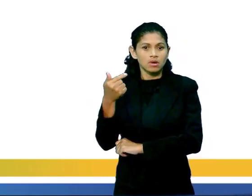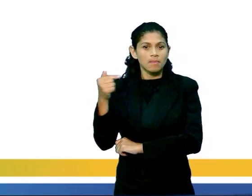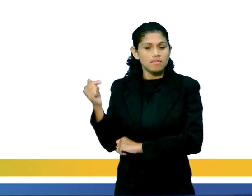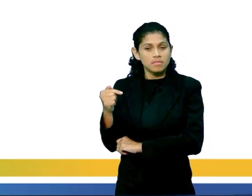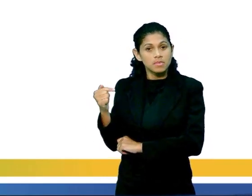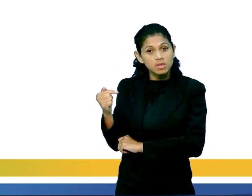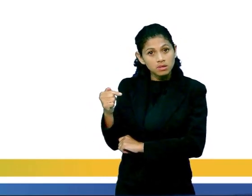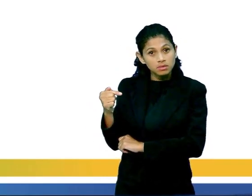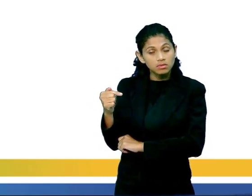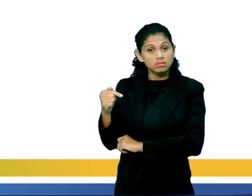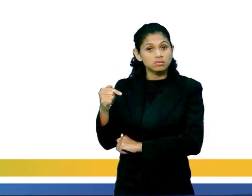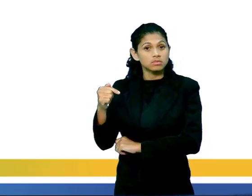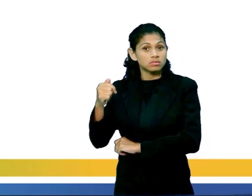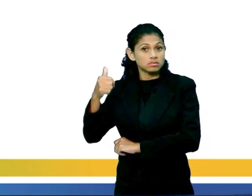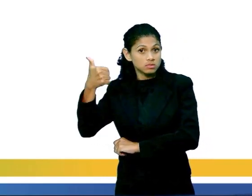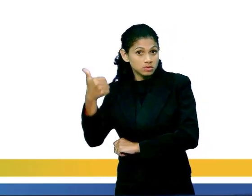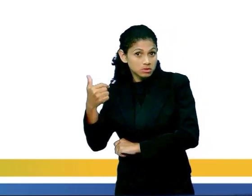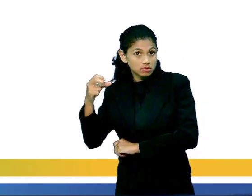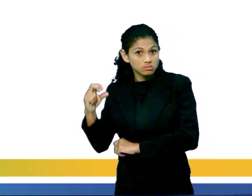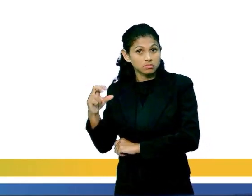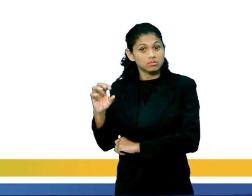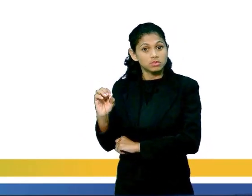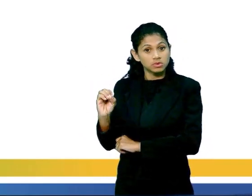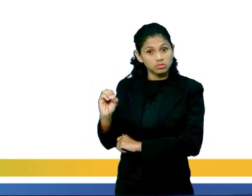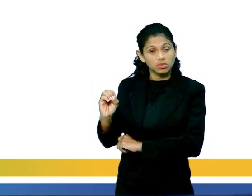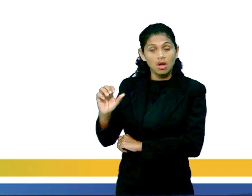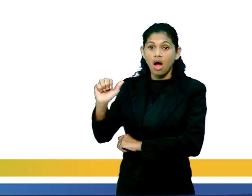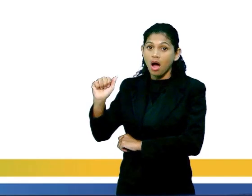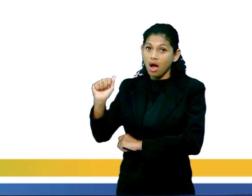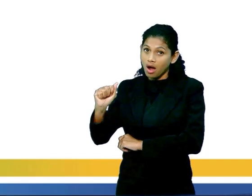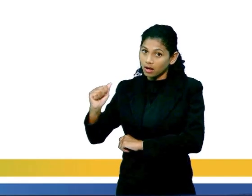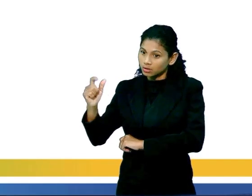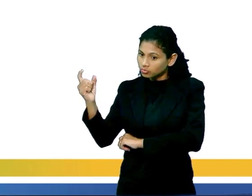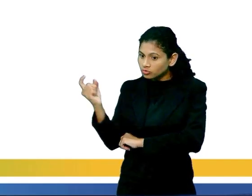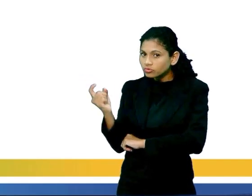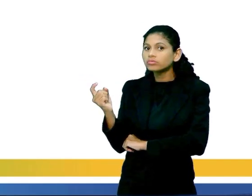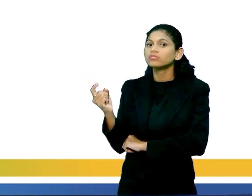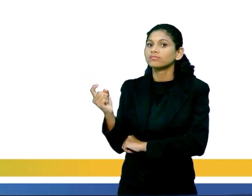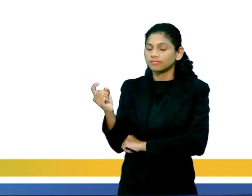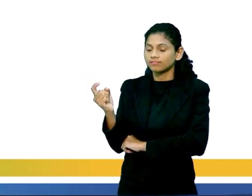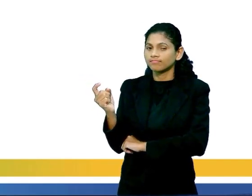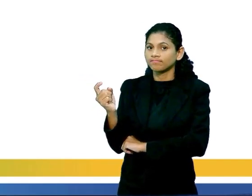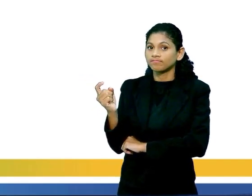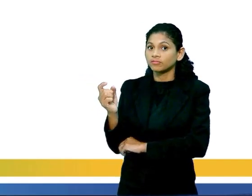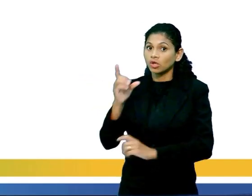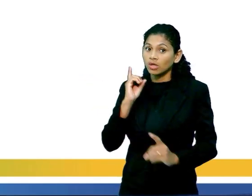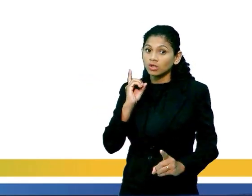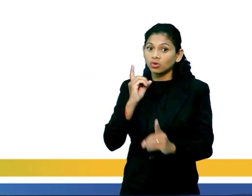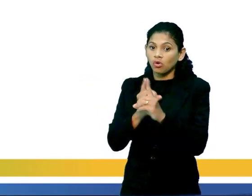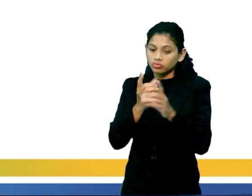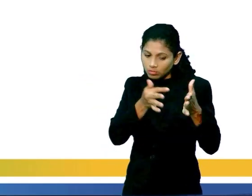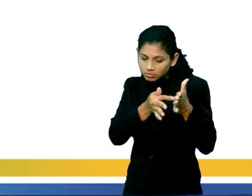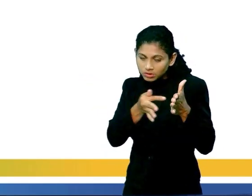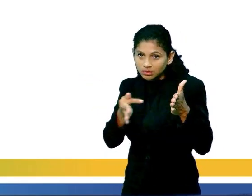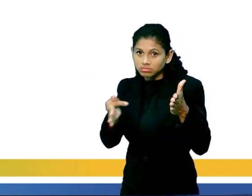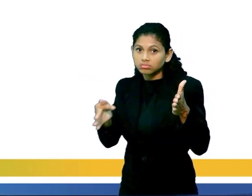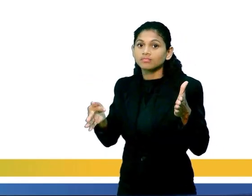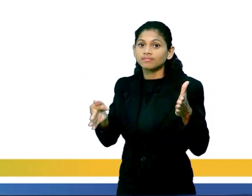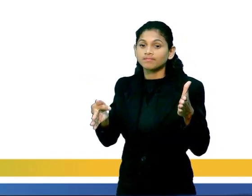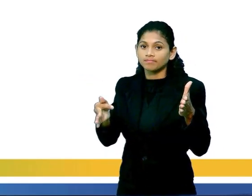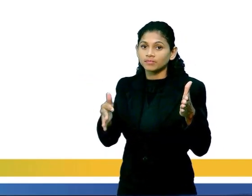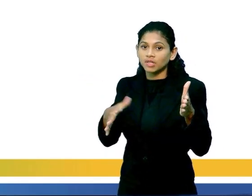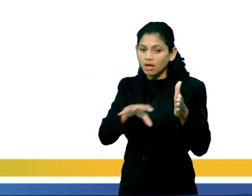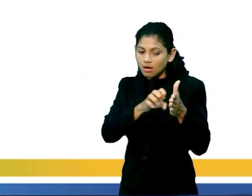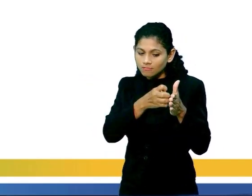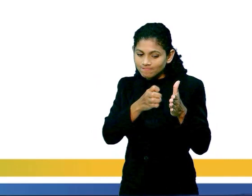150ax. Então, nós já achamos a equação, só que ela ainda está na forma genérica. Vamos achar